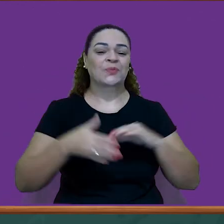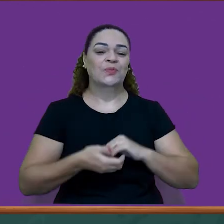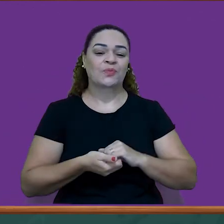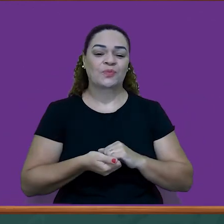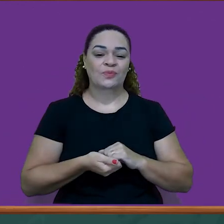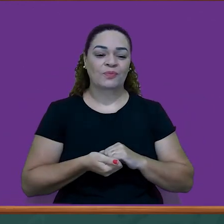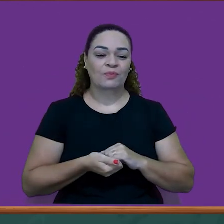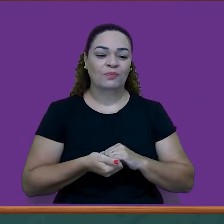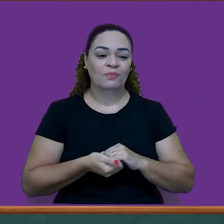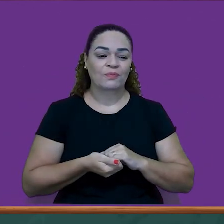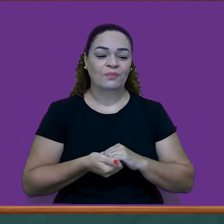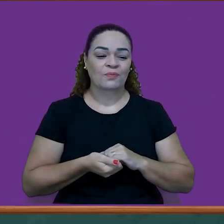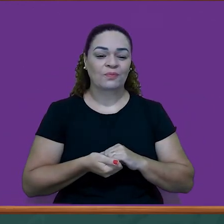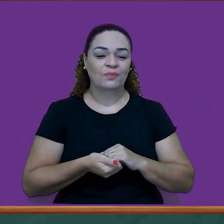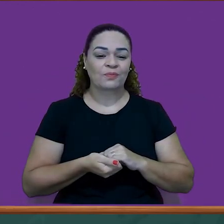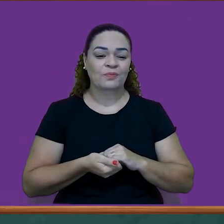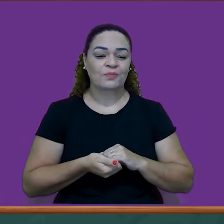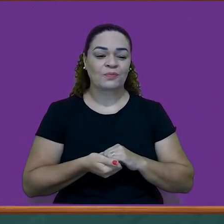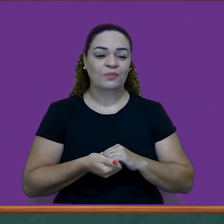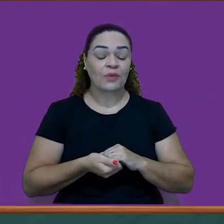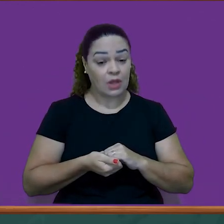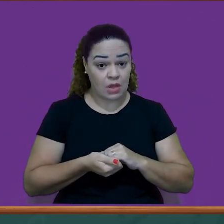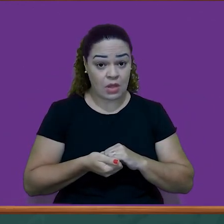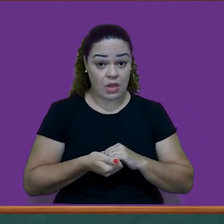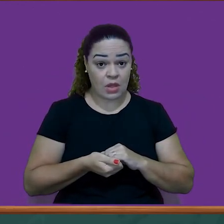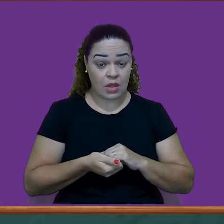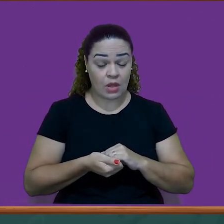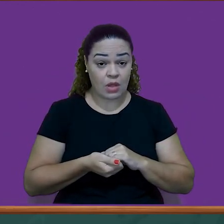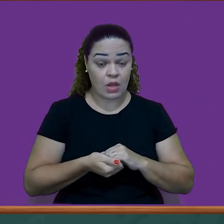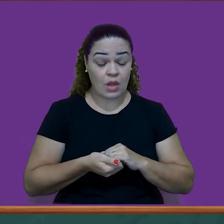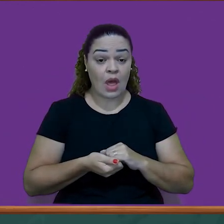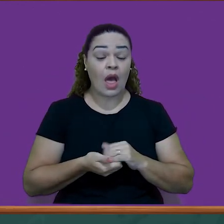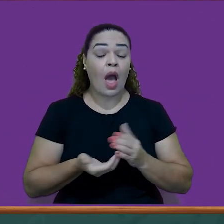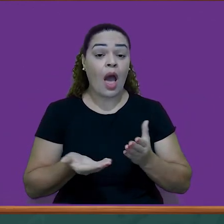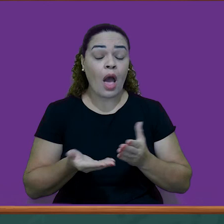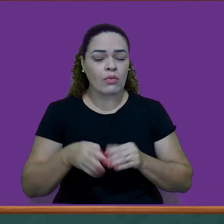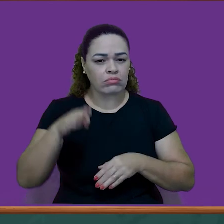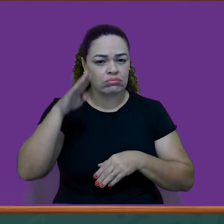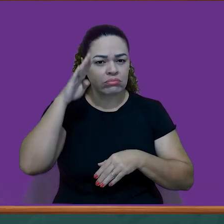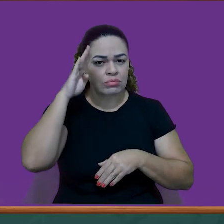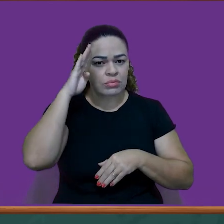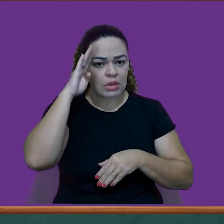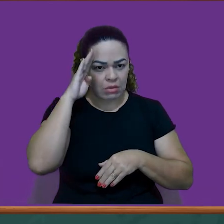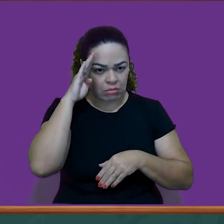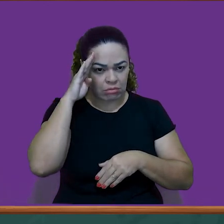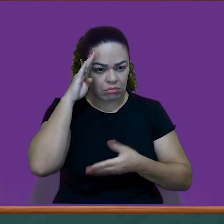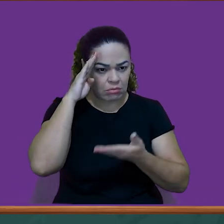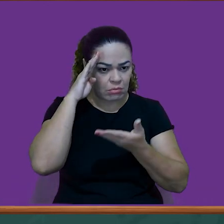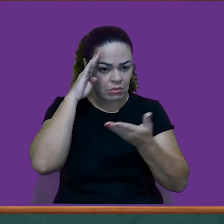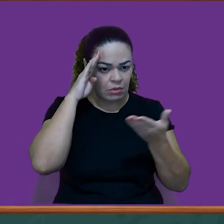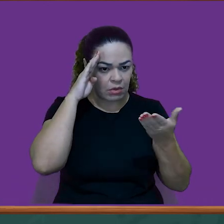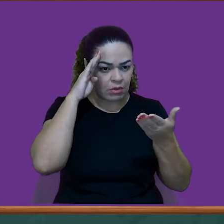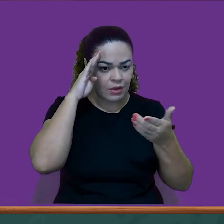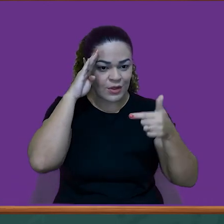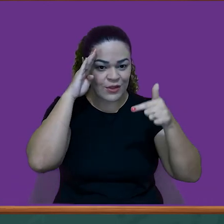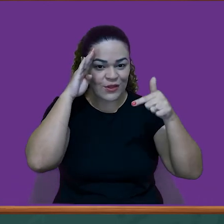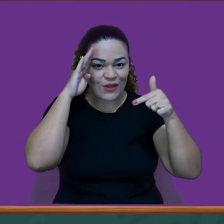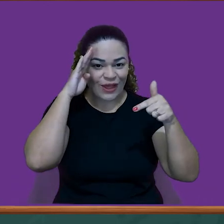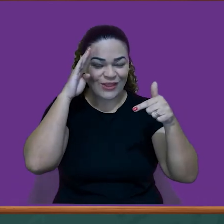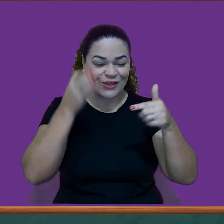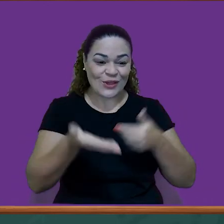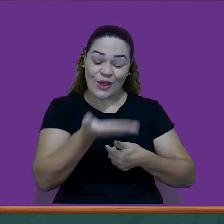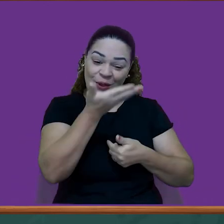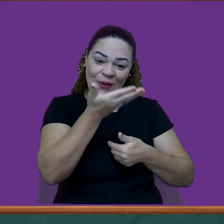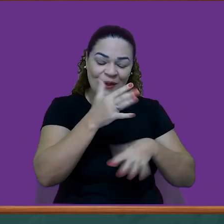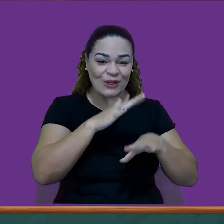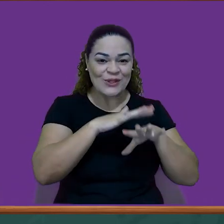E os nossos soldados da linha de frente, os peões, ficam na fileira 7. E aí